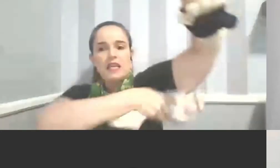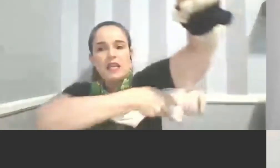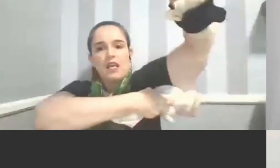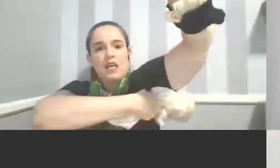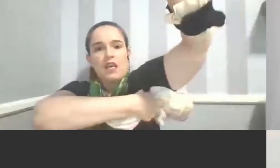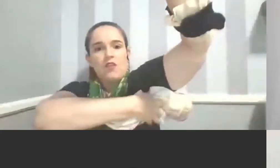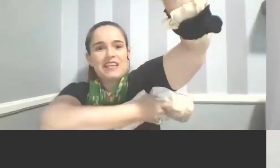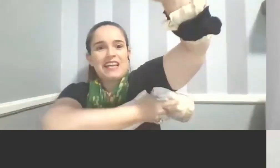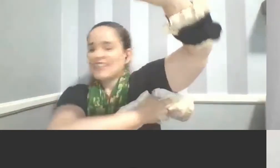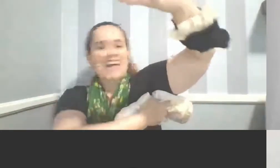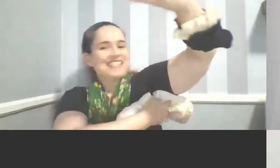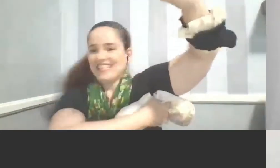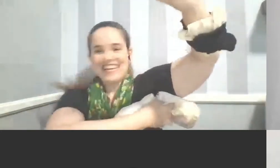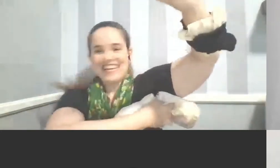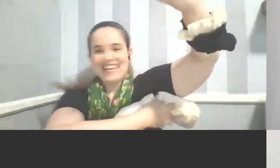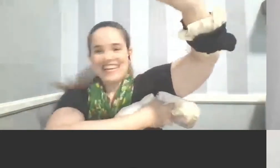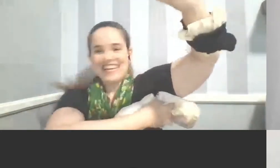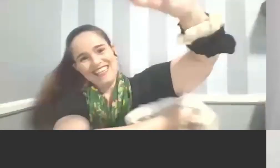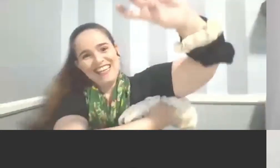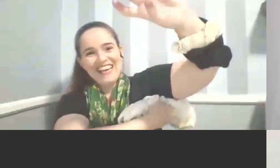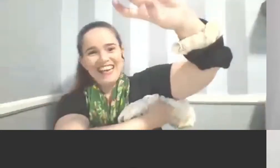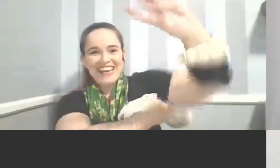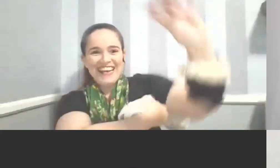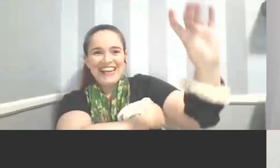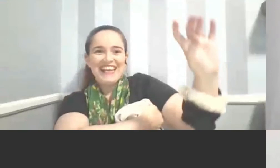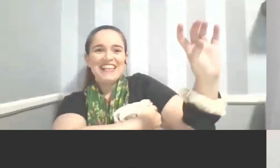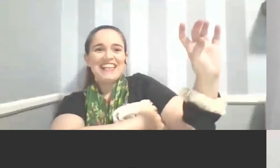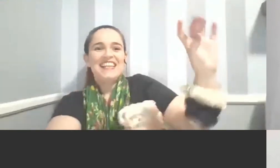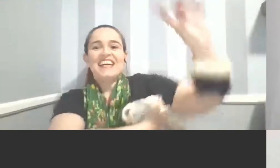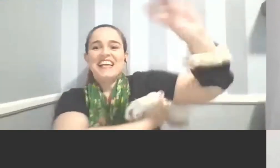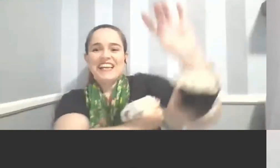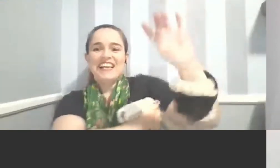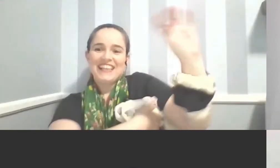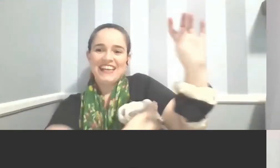vou fazer? O que você está assim, Jaiane?